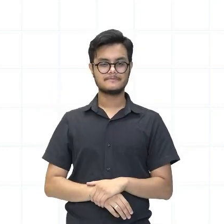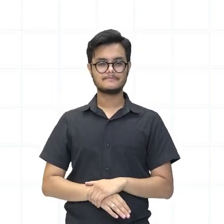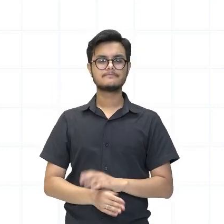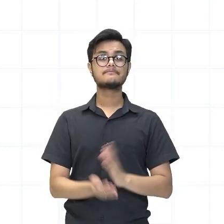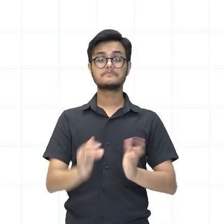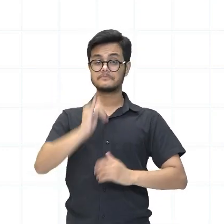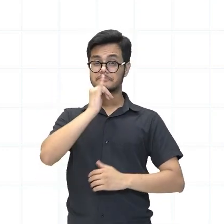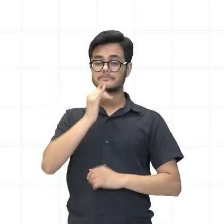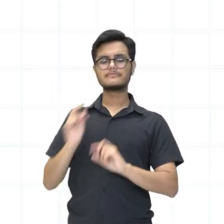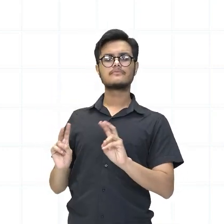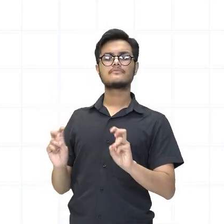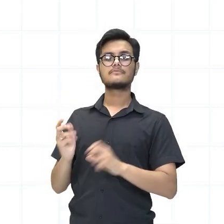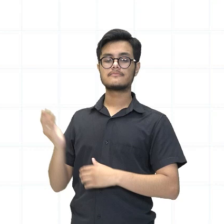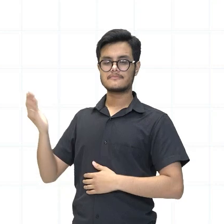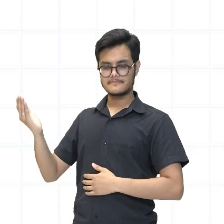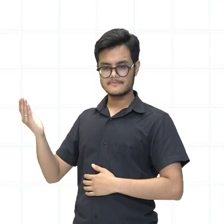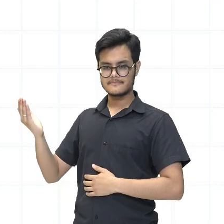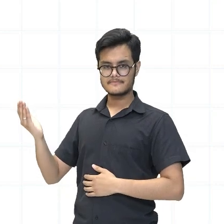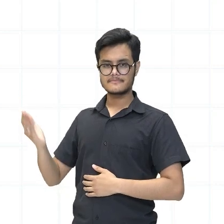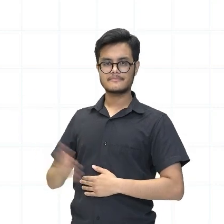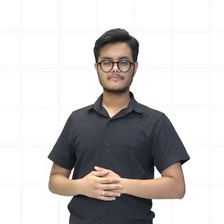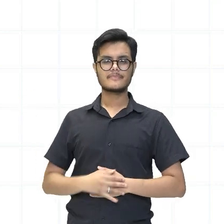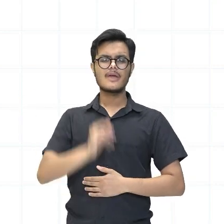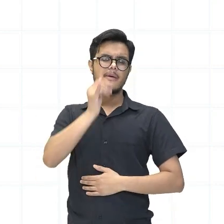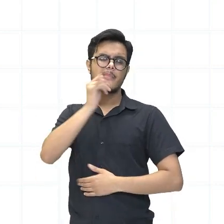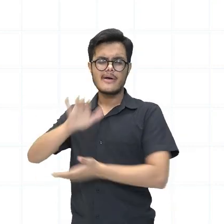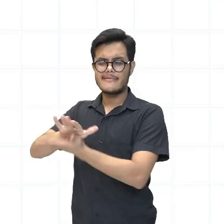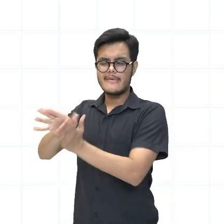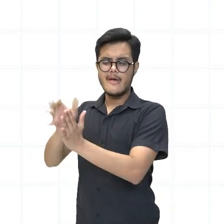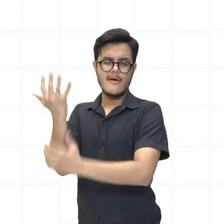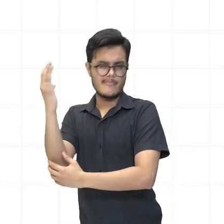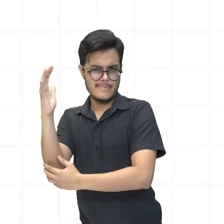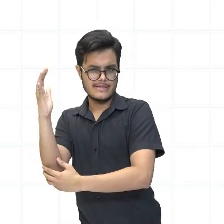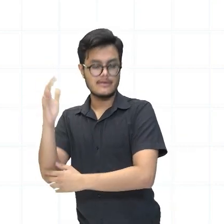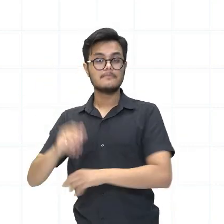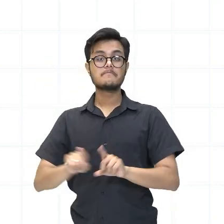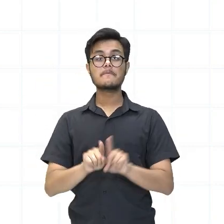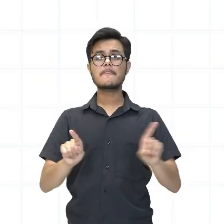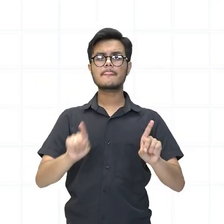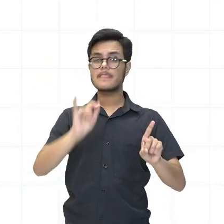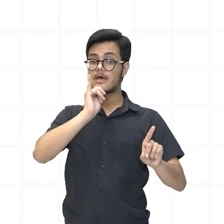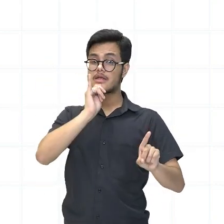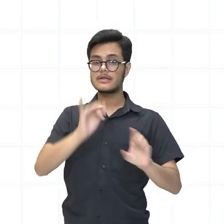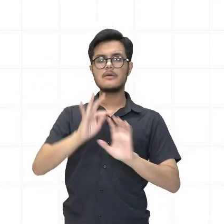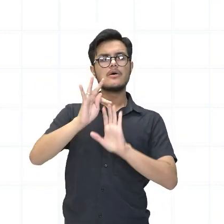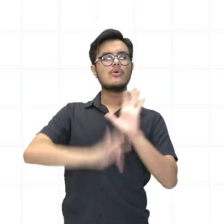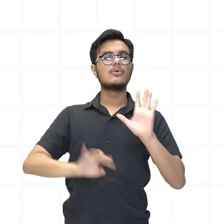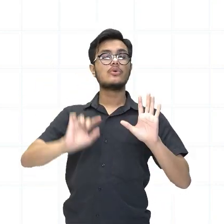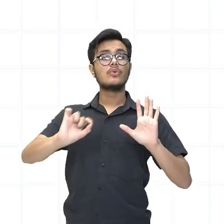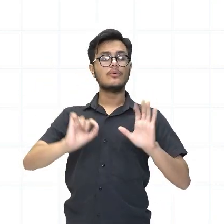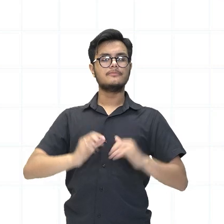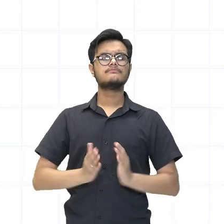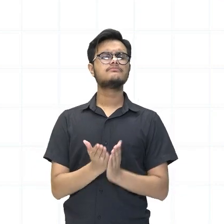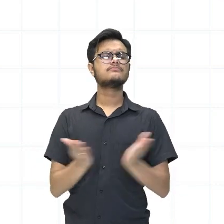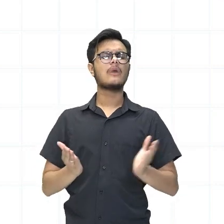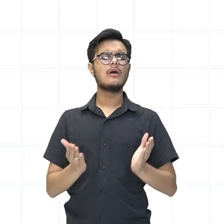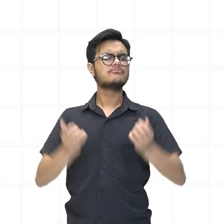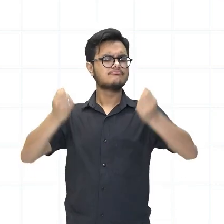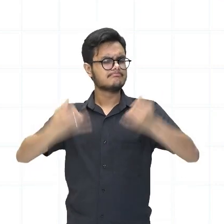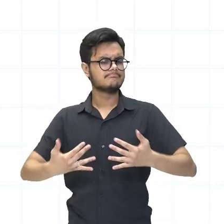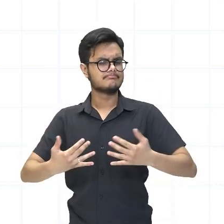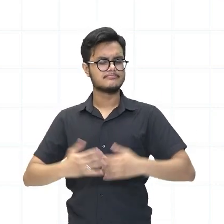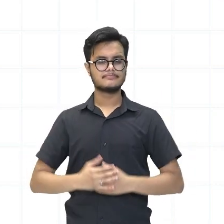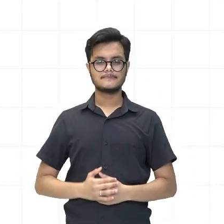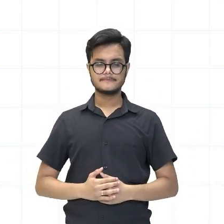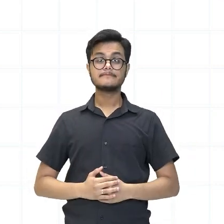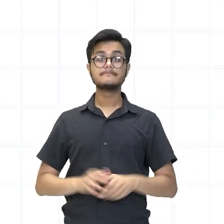pode observar, racismo ambiental. Na sequência, observem o que vai trazer para a gente? A gente vai ter aí